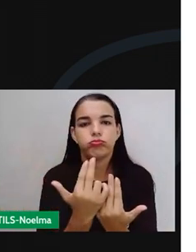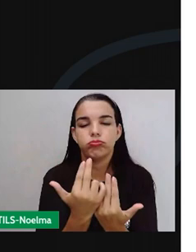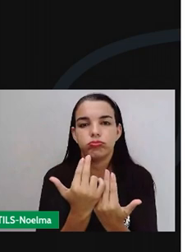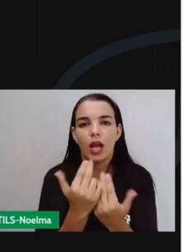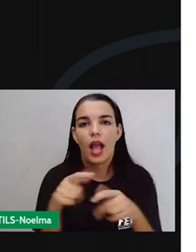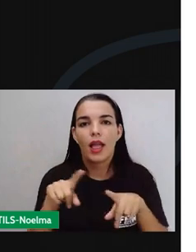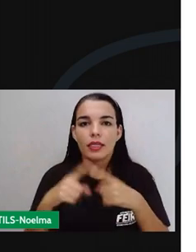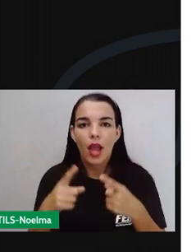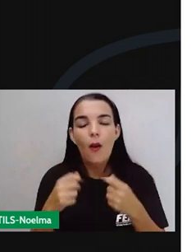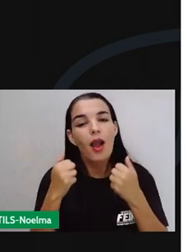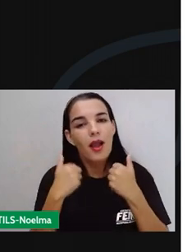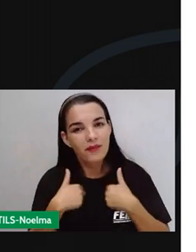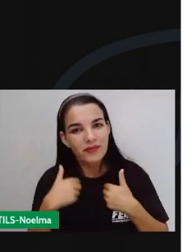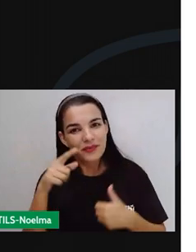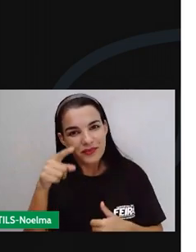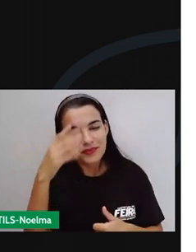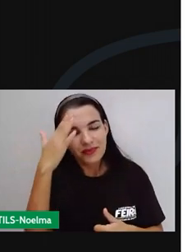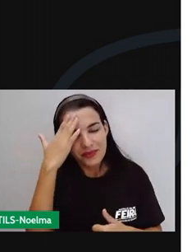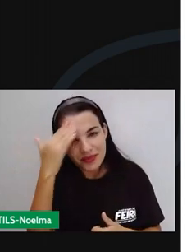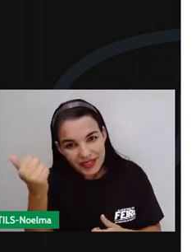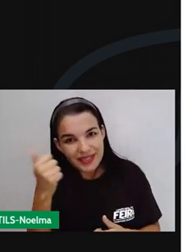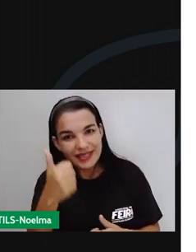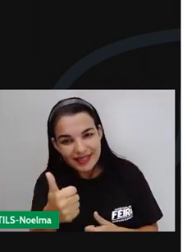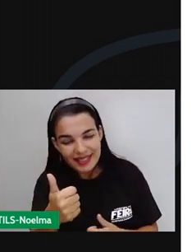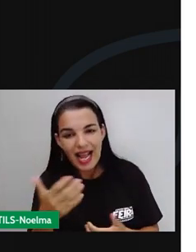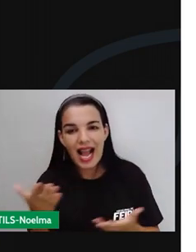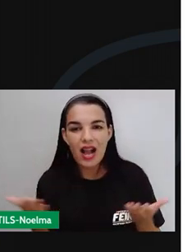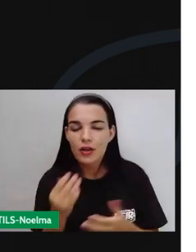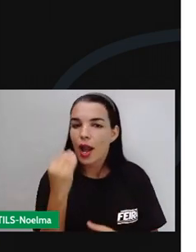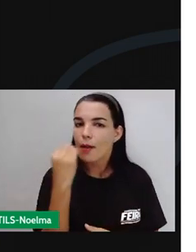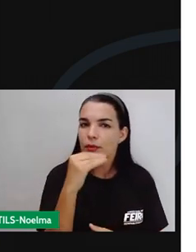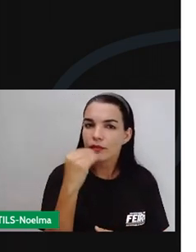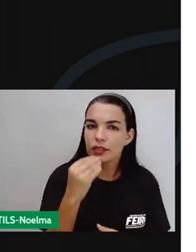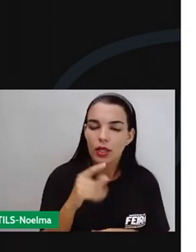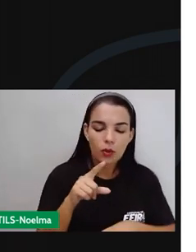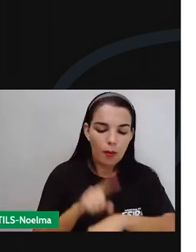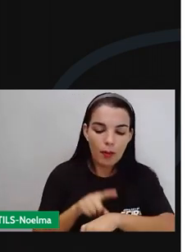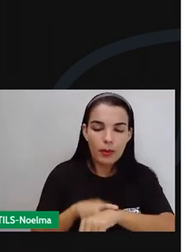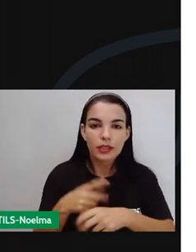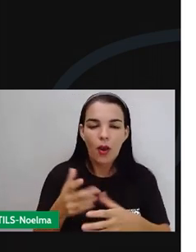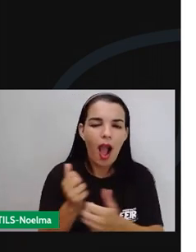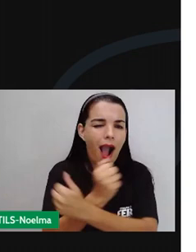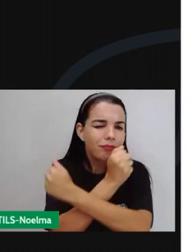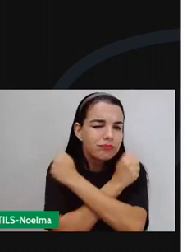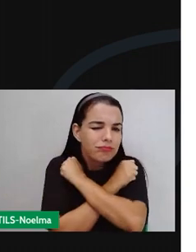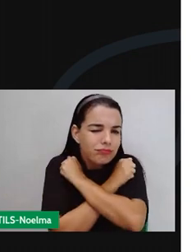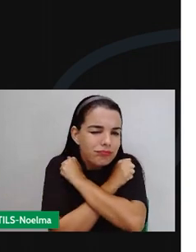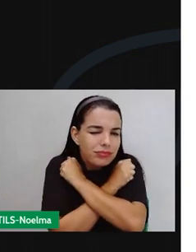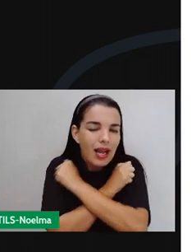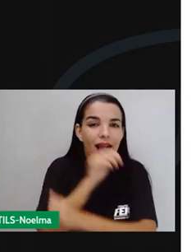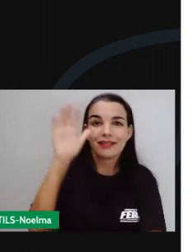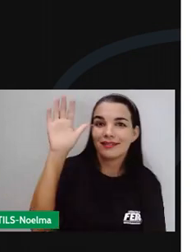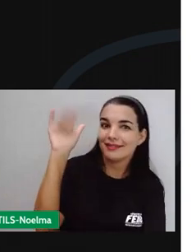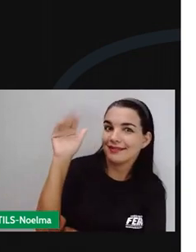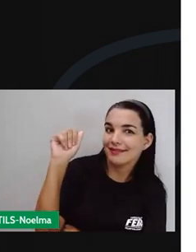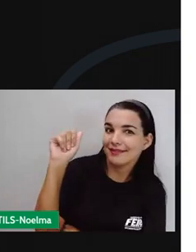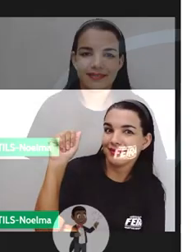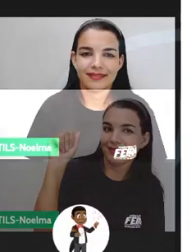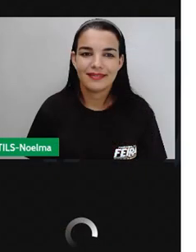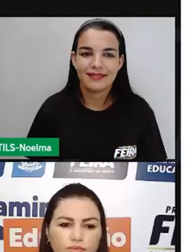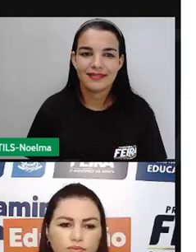Então, é isso aí, meu amigo ou minha amiga. Aproveitando esse momento aqui, eu quero deixar aqui para você um grande abraço e até a próxima.